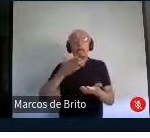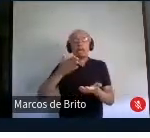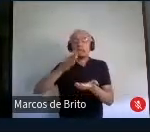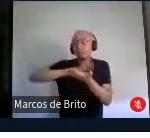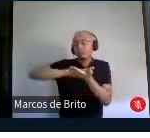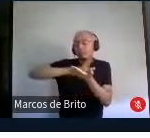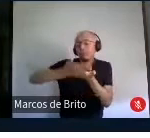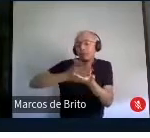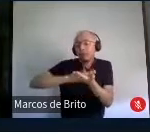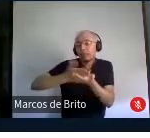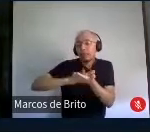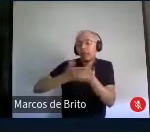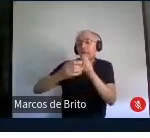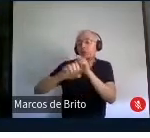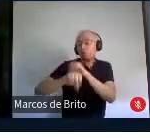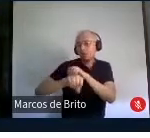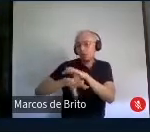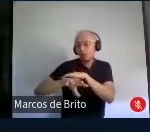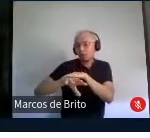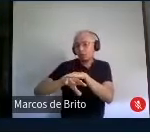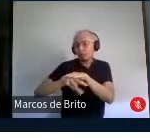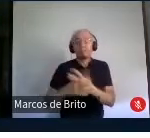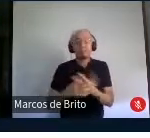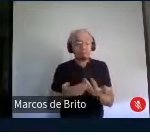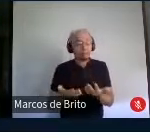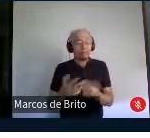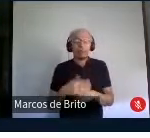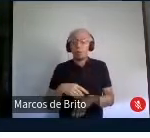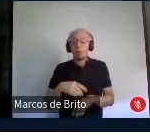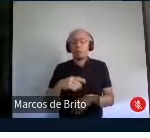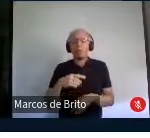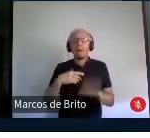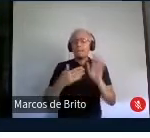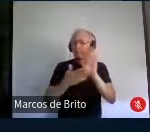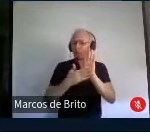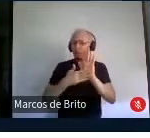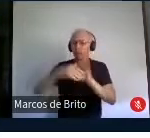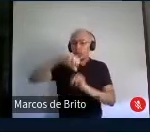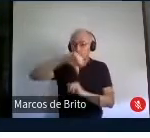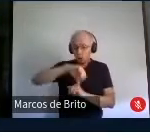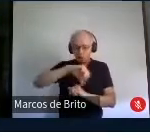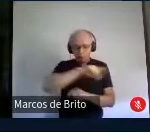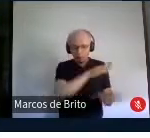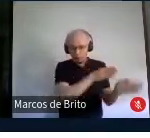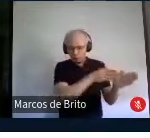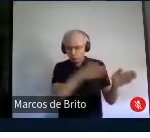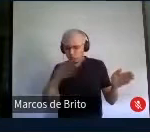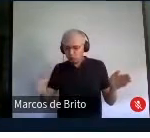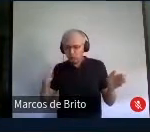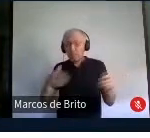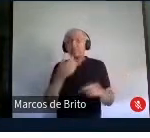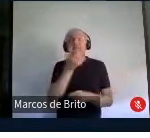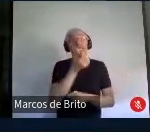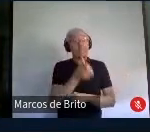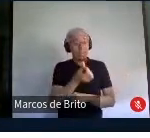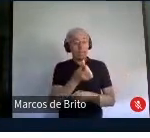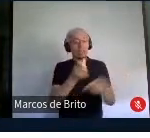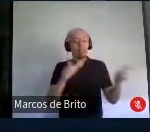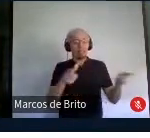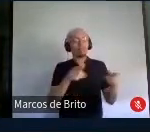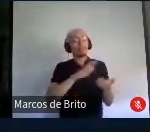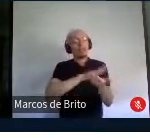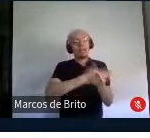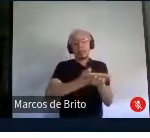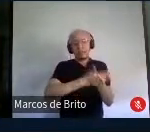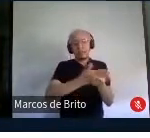educacional. Então, das 9 propostas analisadas, 6 delas apresentaram o título intérprete